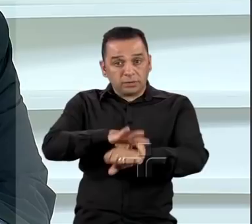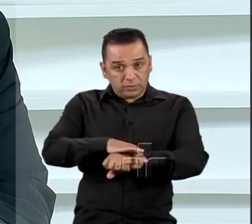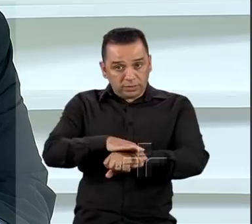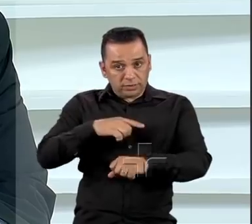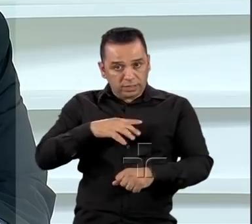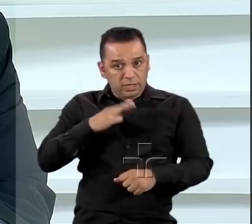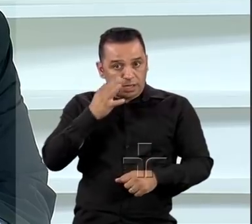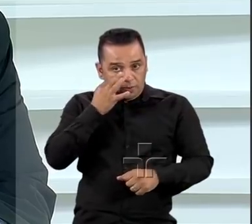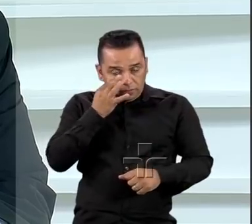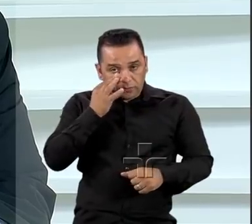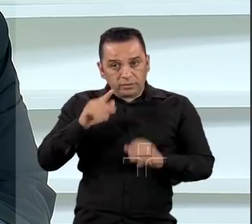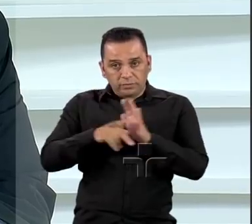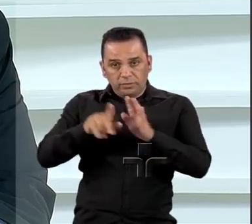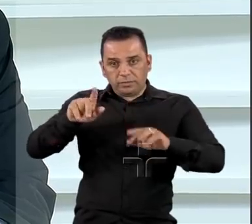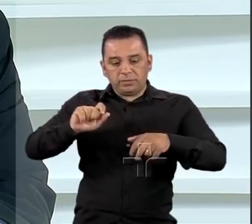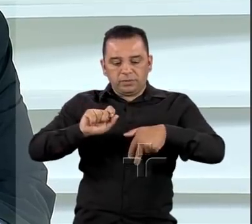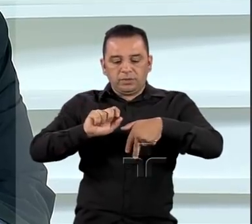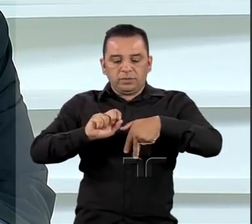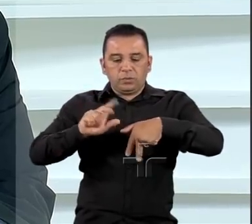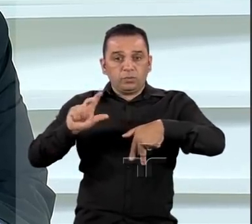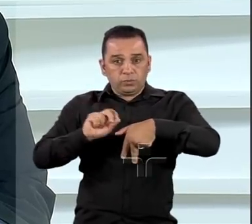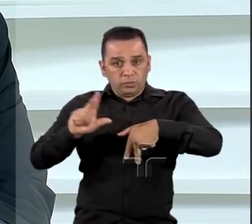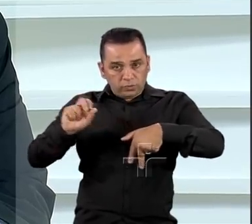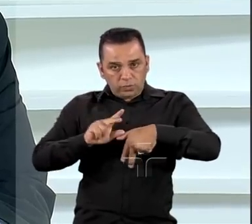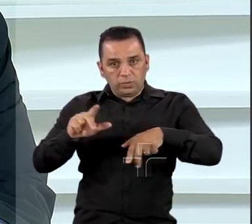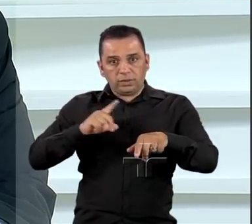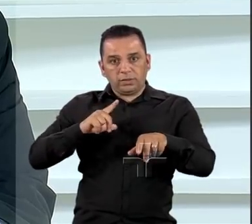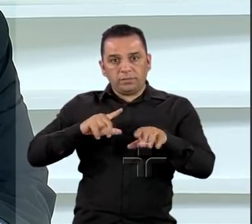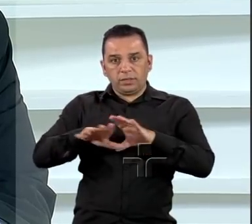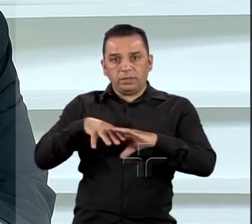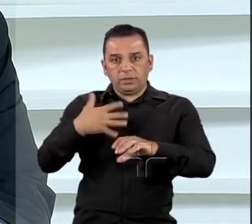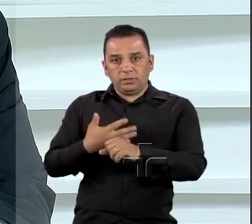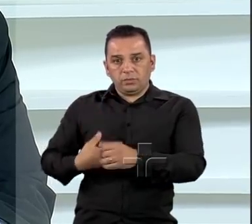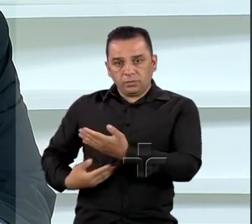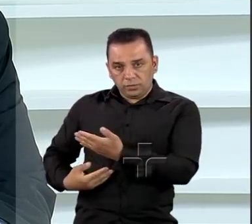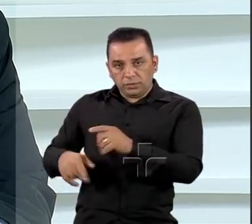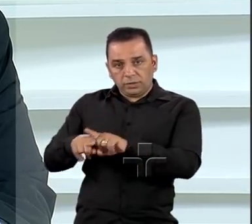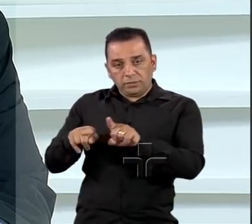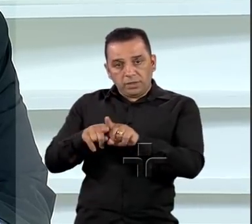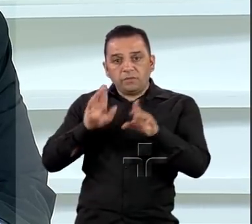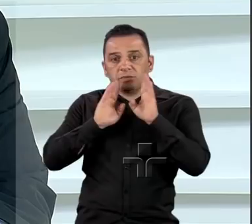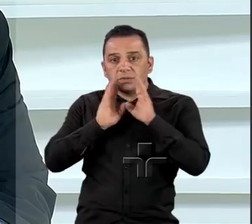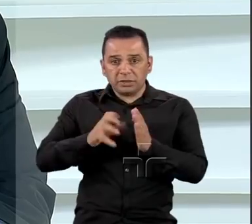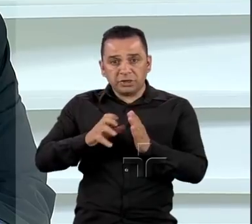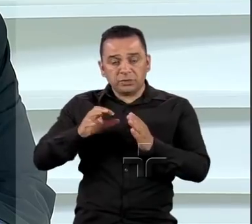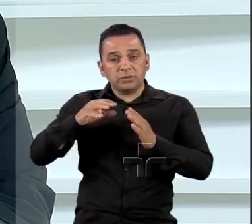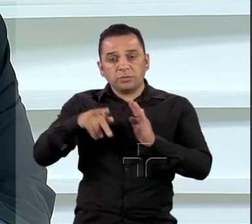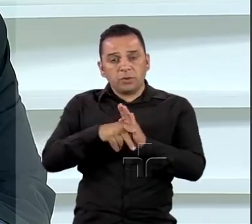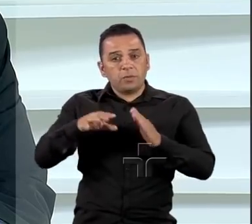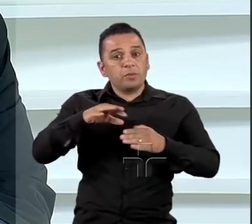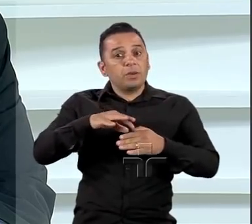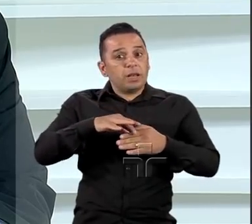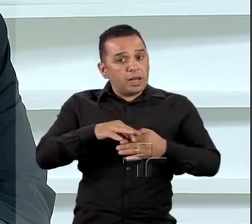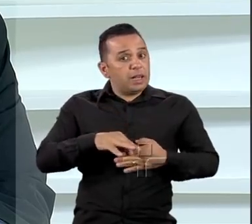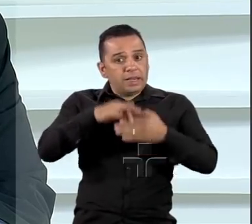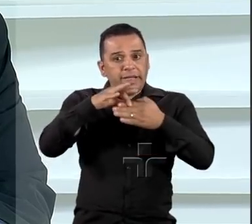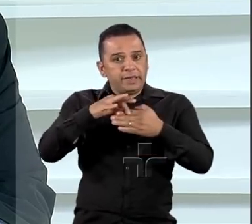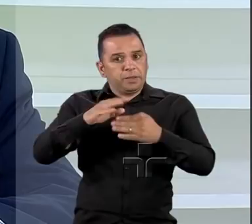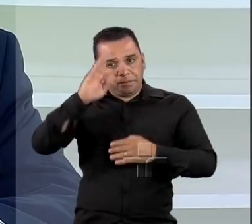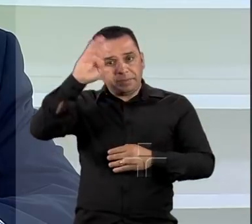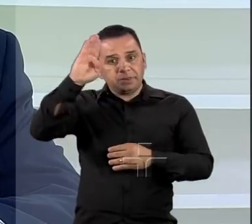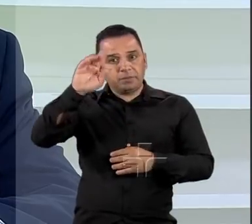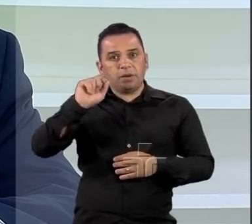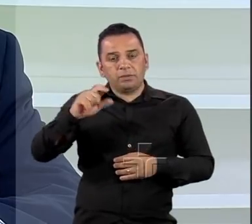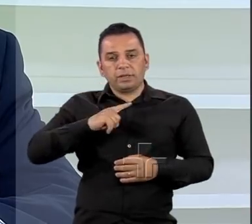Cultura, pelas emissoras afiliadas, pelo nosso canal no YouTube e pela nossa página no Facebook. Teremos hoje como debatedores